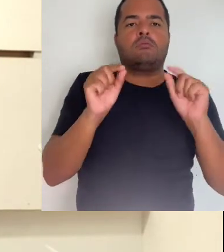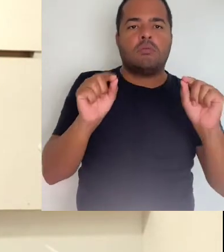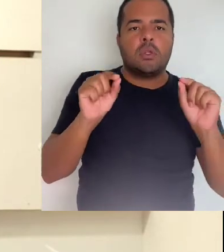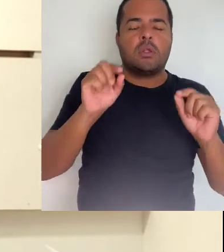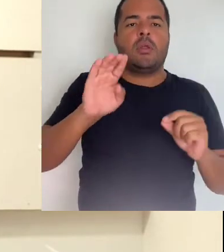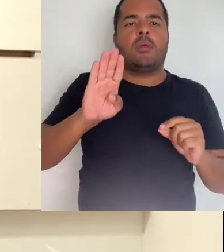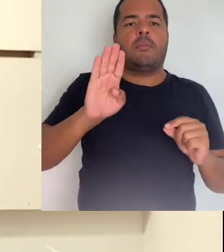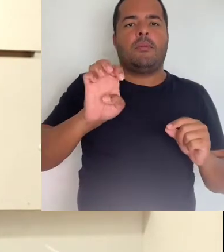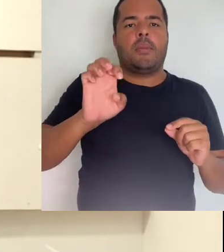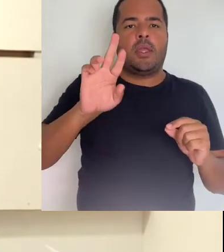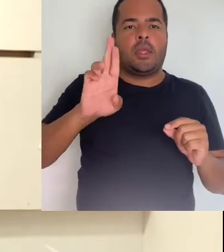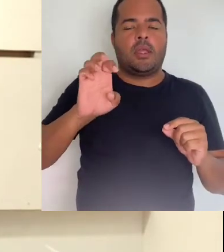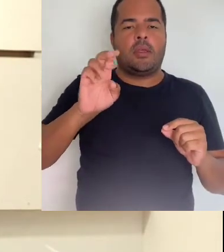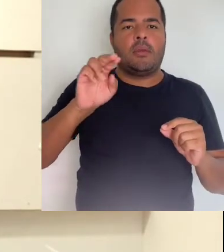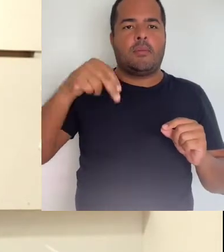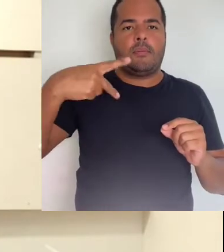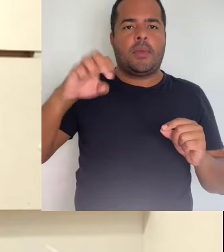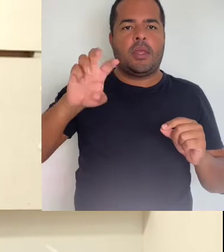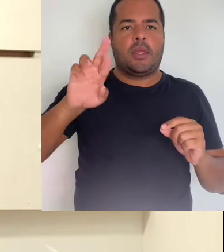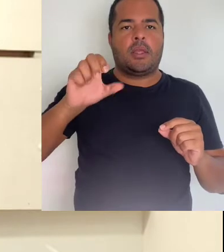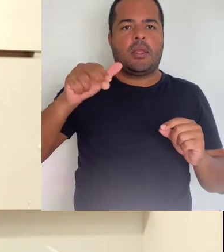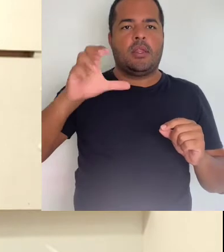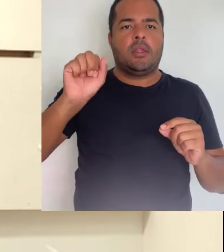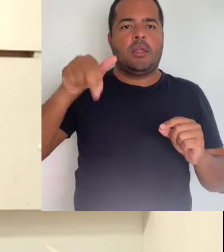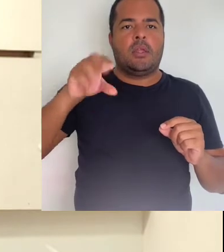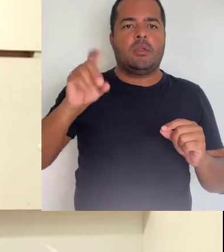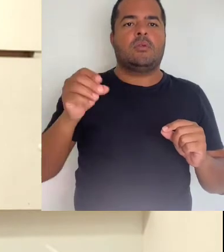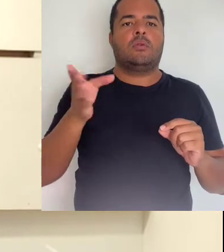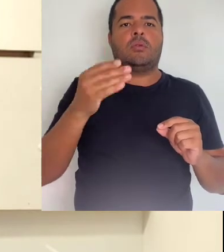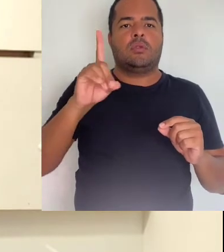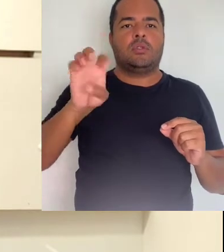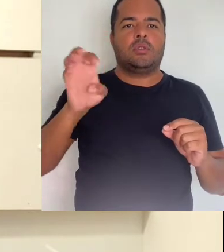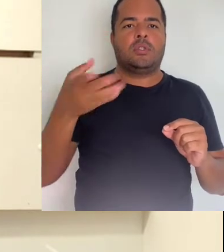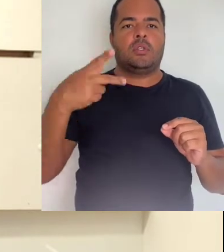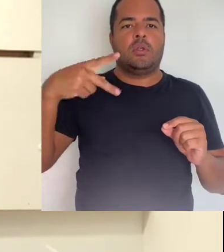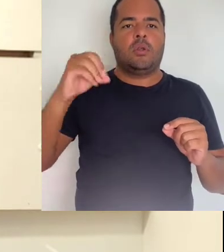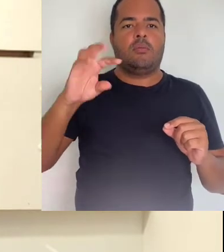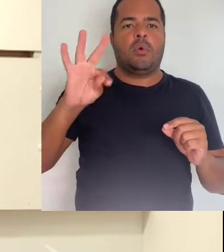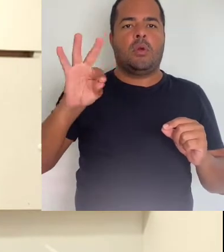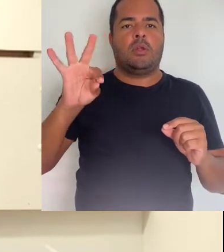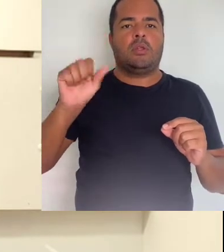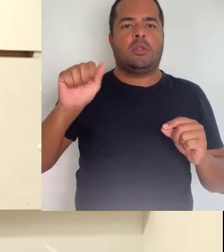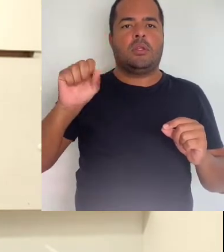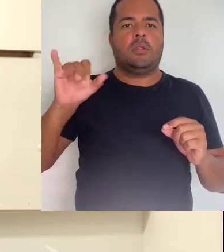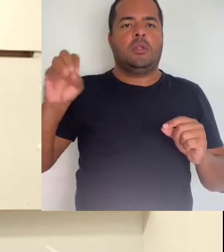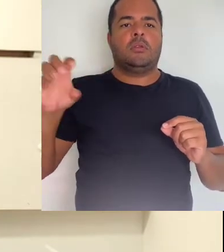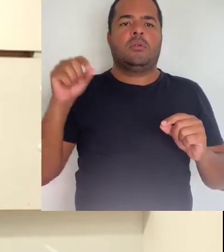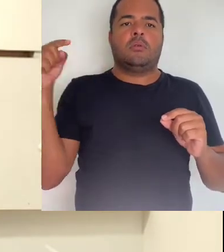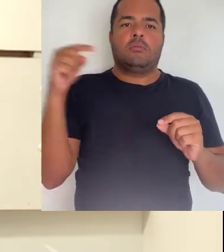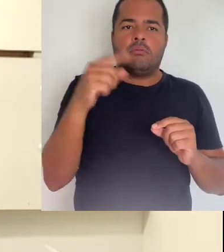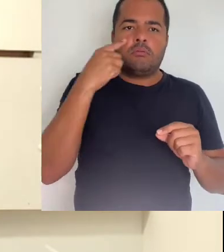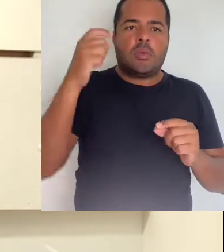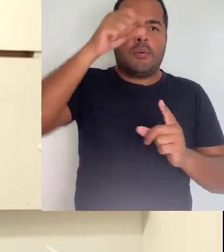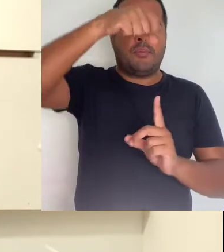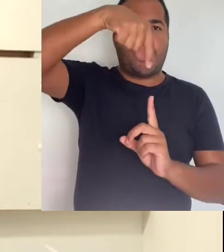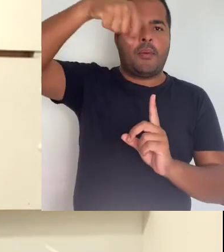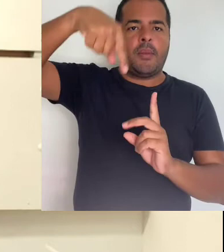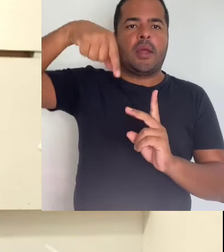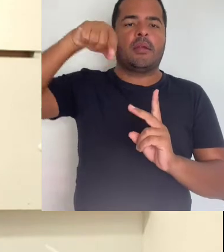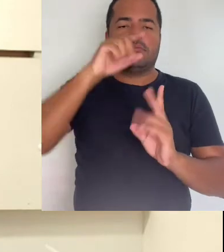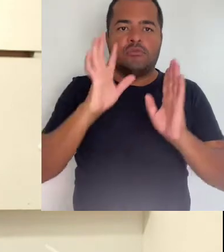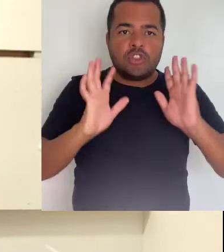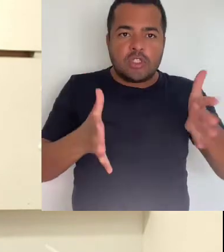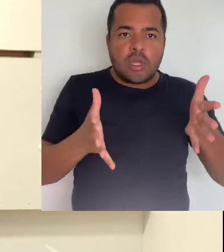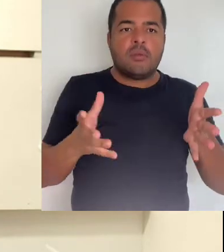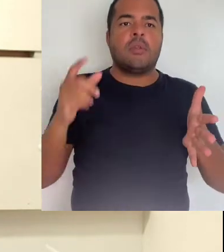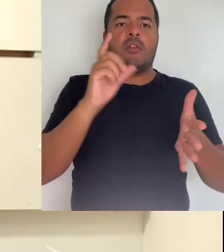solução de permanganato de potássio, solução ácida, tá? E aí, quando você goteja uma